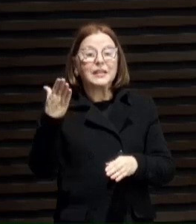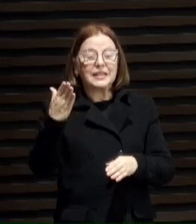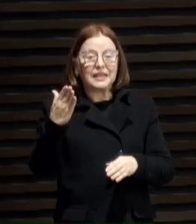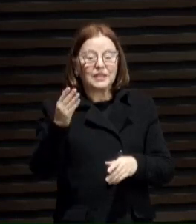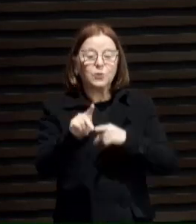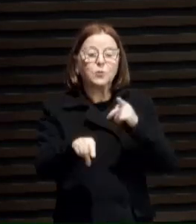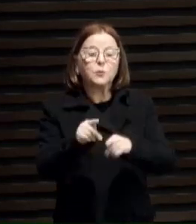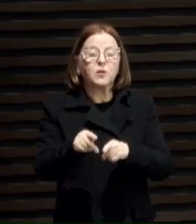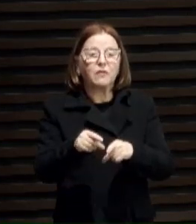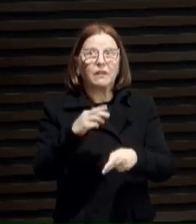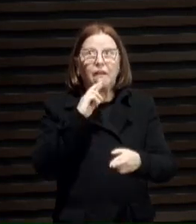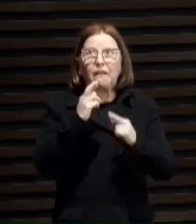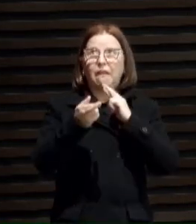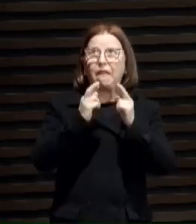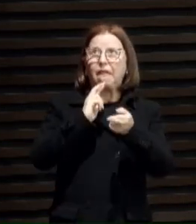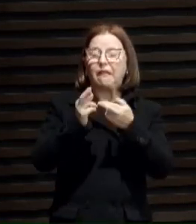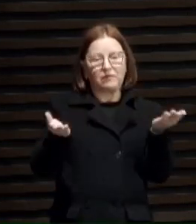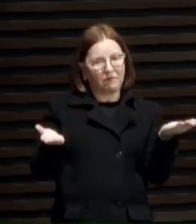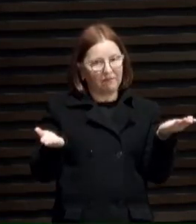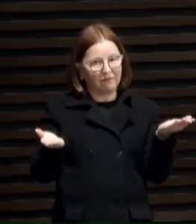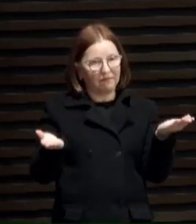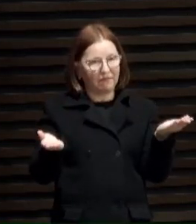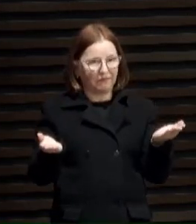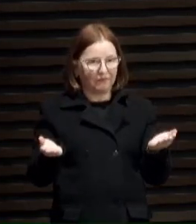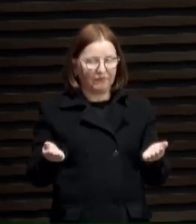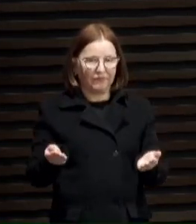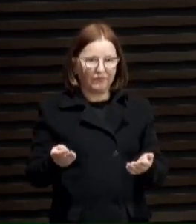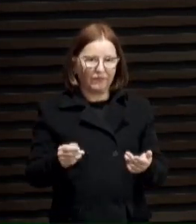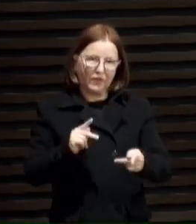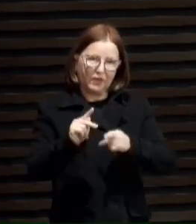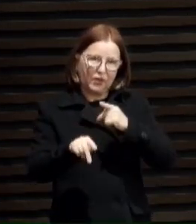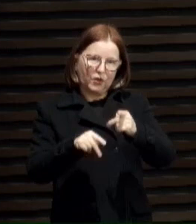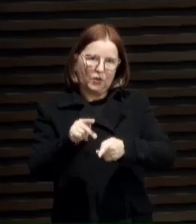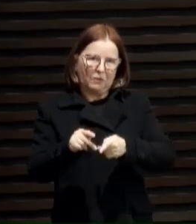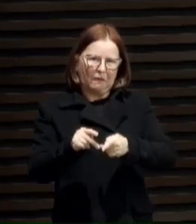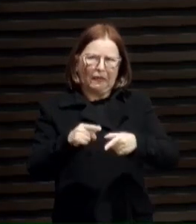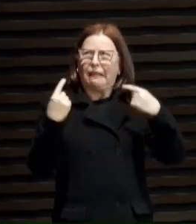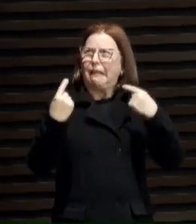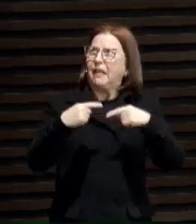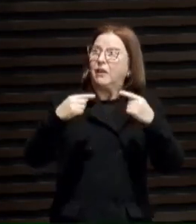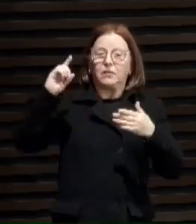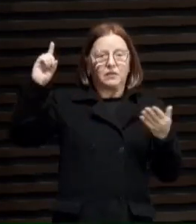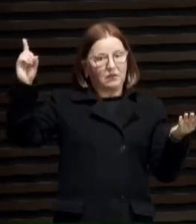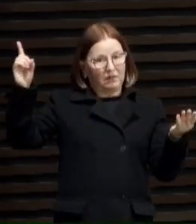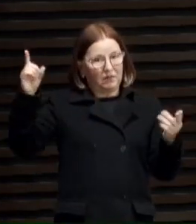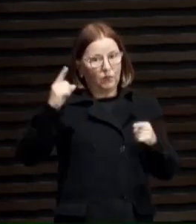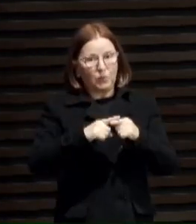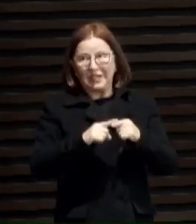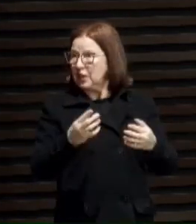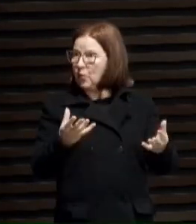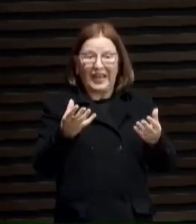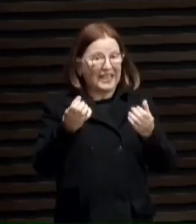reclama, a igreja murmura, a igreja se rebela contra Deus, porque não